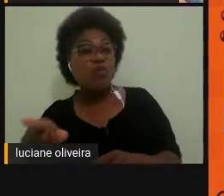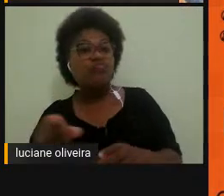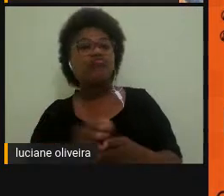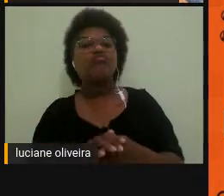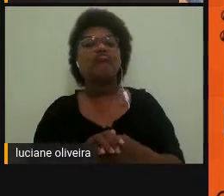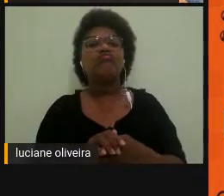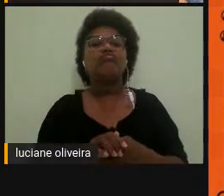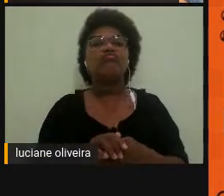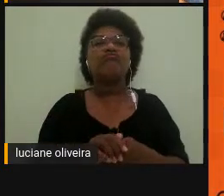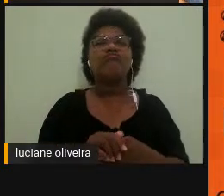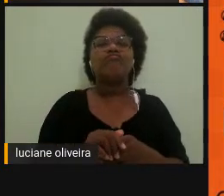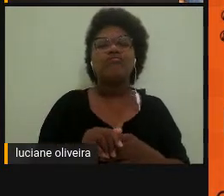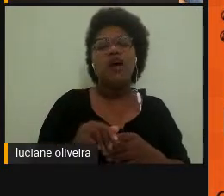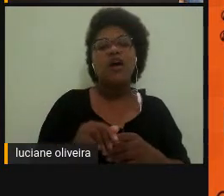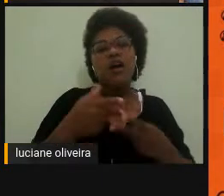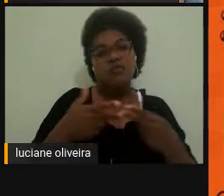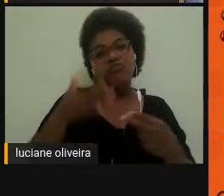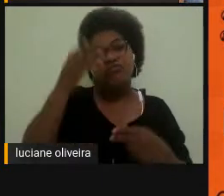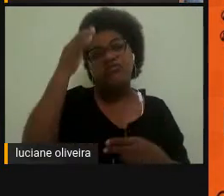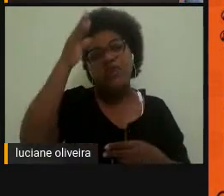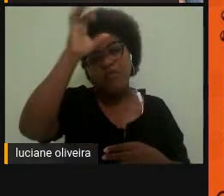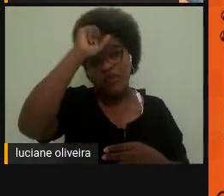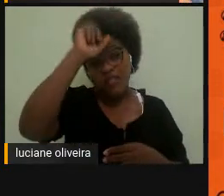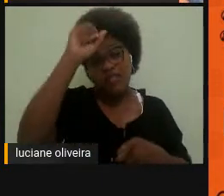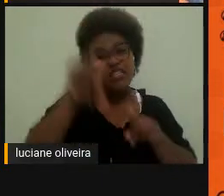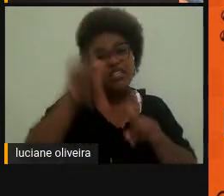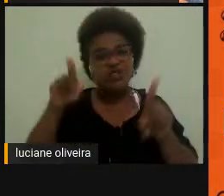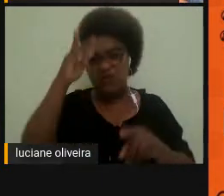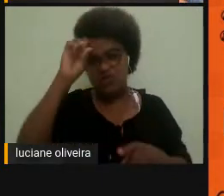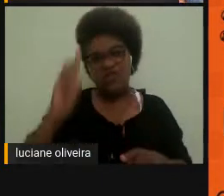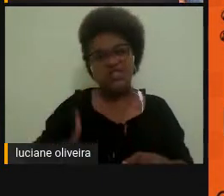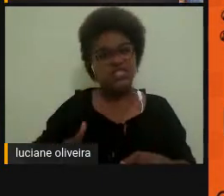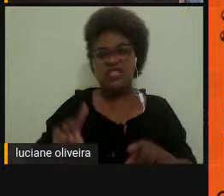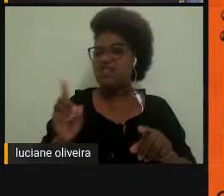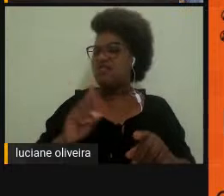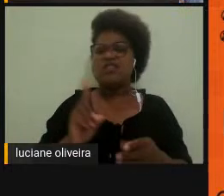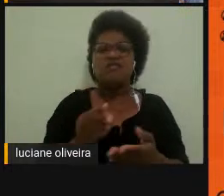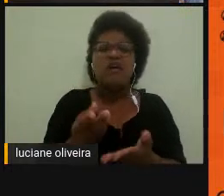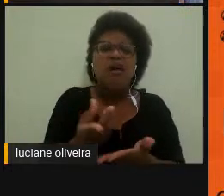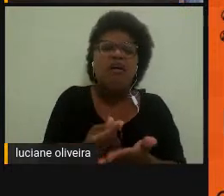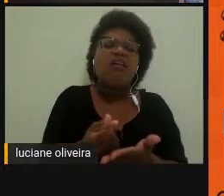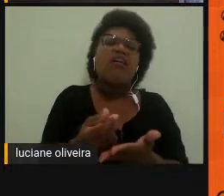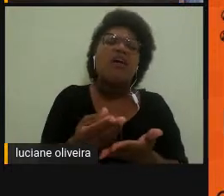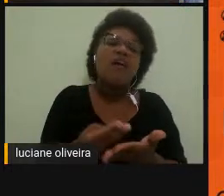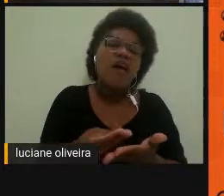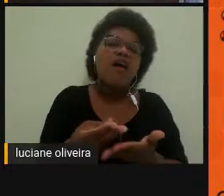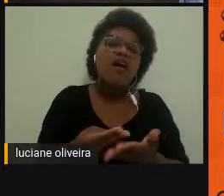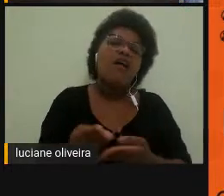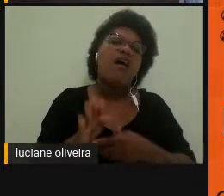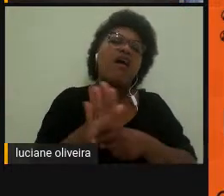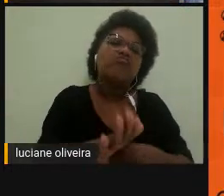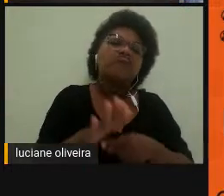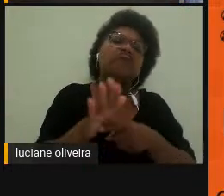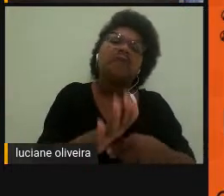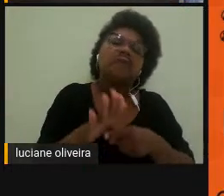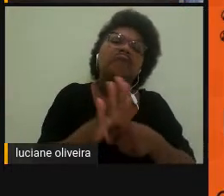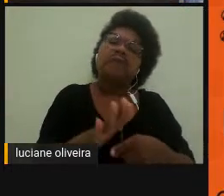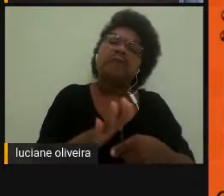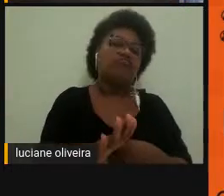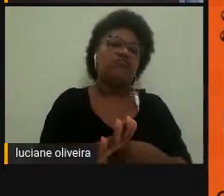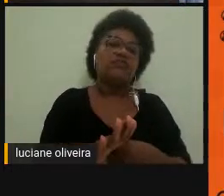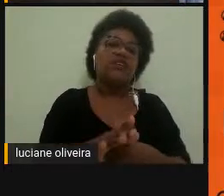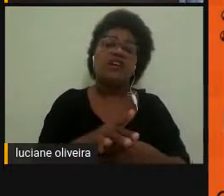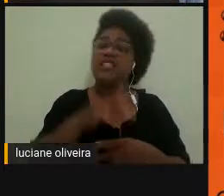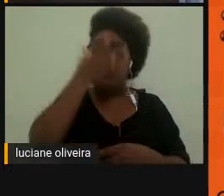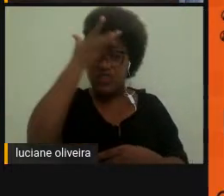esperam somente o assistencialismo essas pessoas elas querem realmente de serem atuantes até ser Independência que